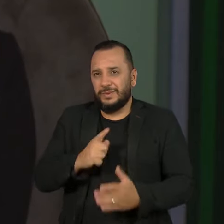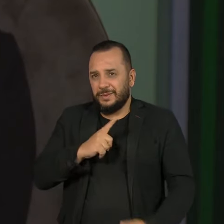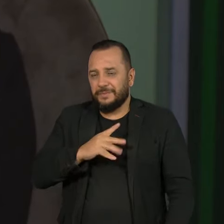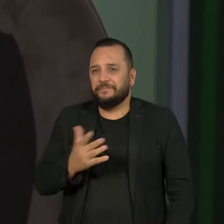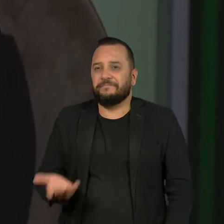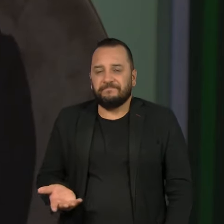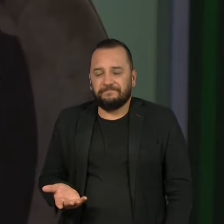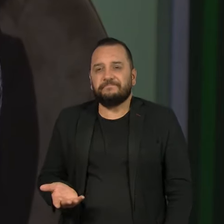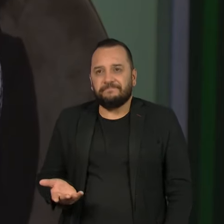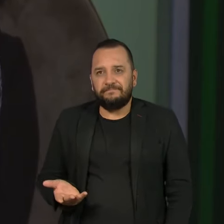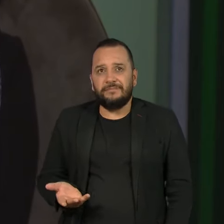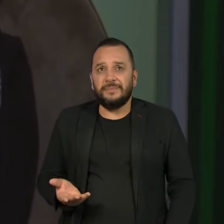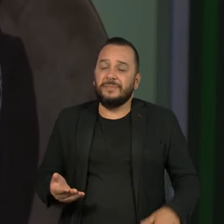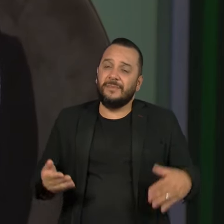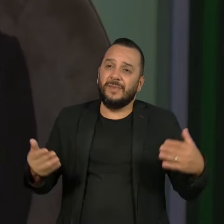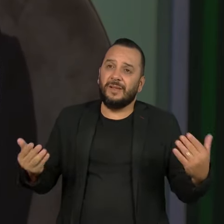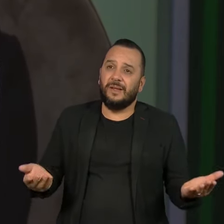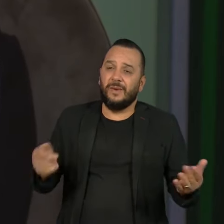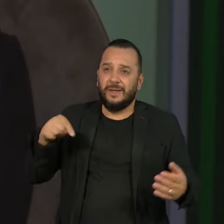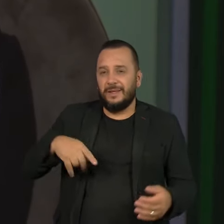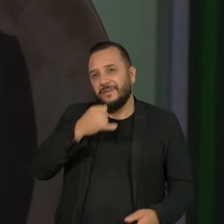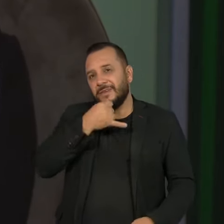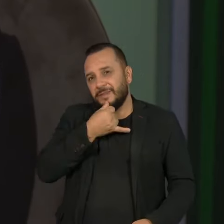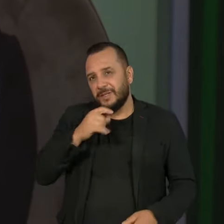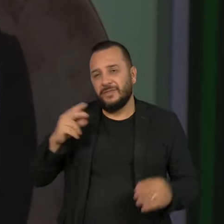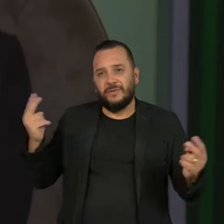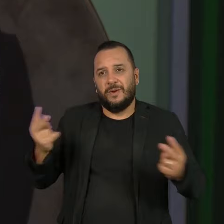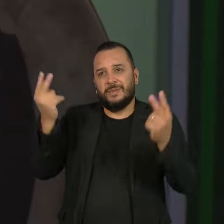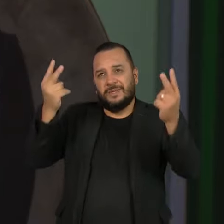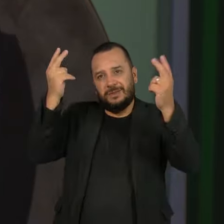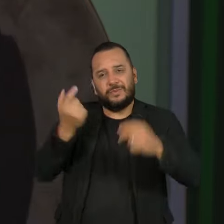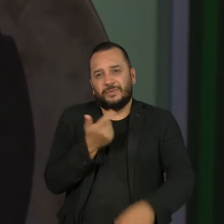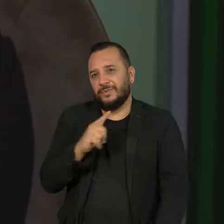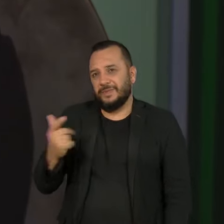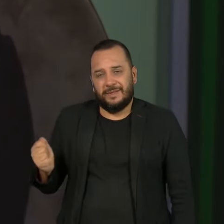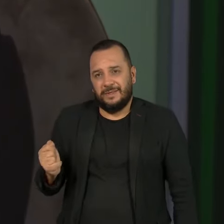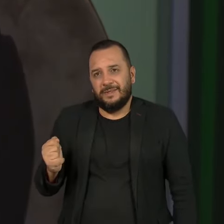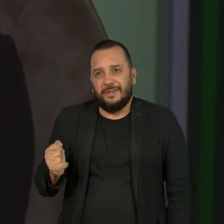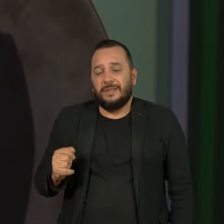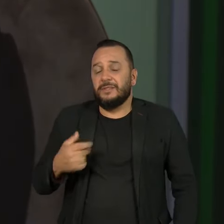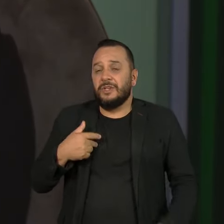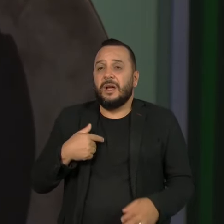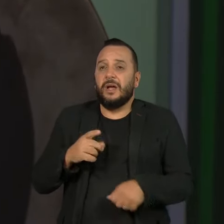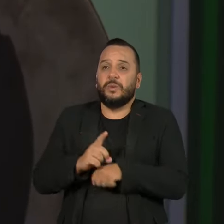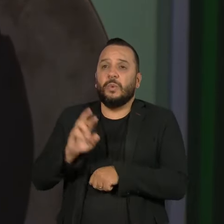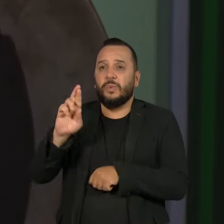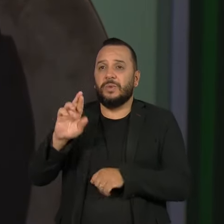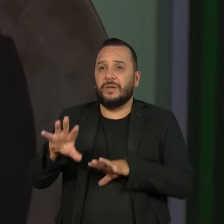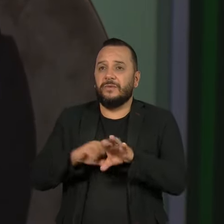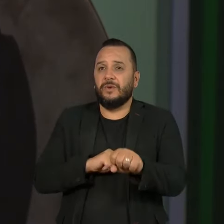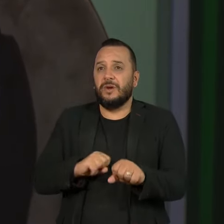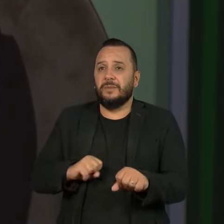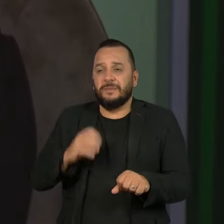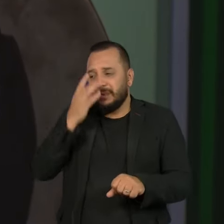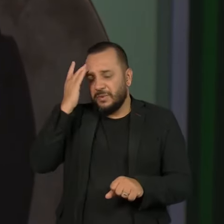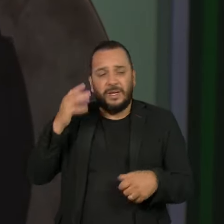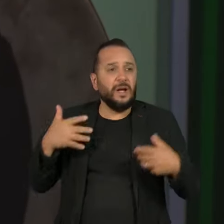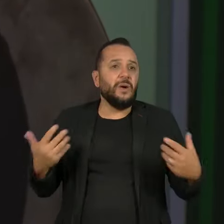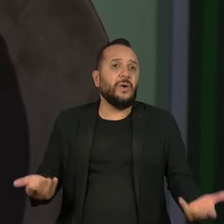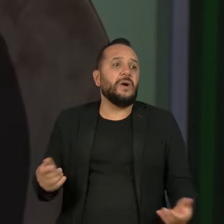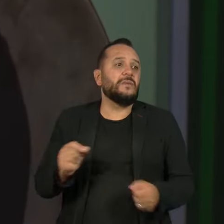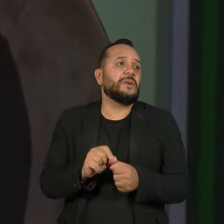Então, aqui, infelizmente, nós não temos essa valorização. Então, acaba o doutorado, muitos ficam, e agora? Vou